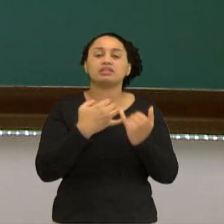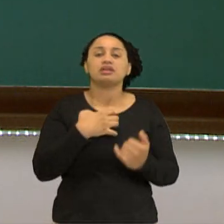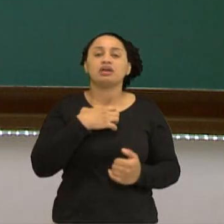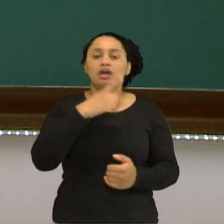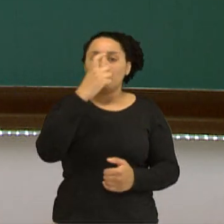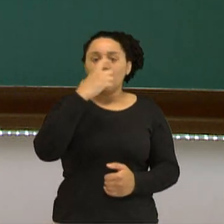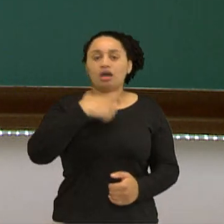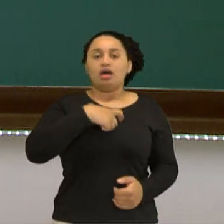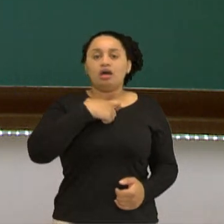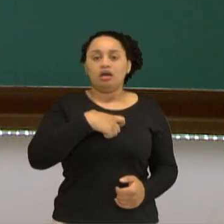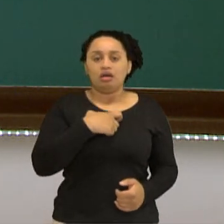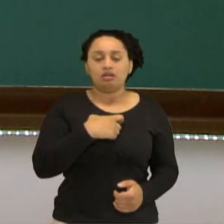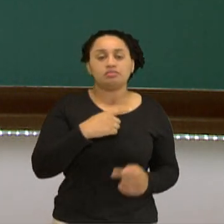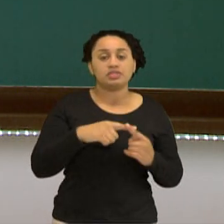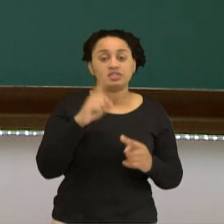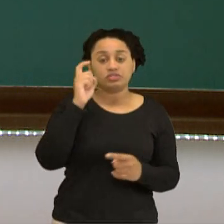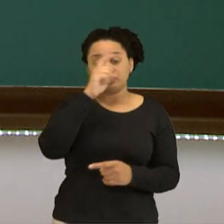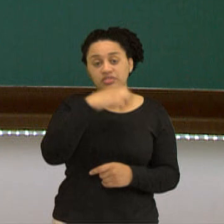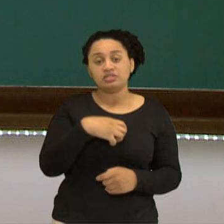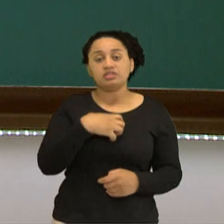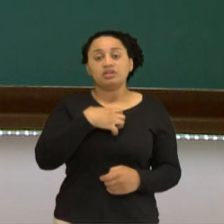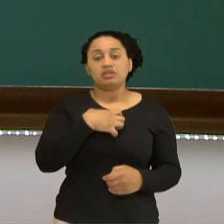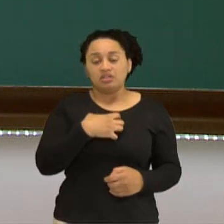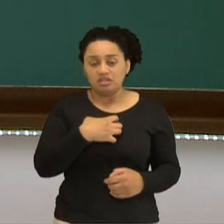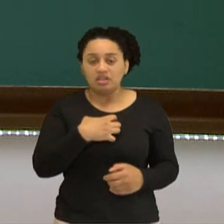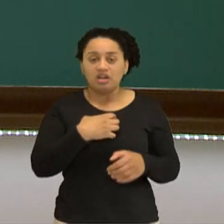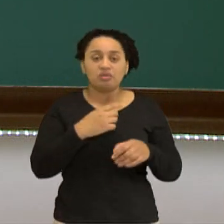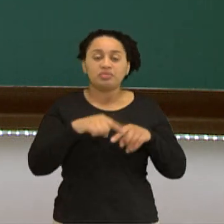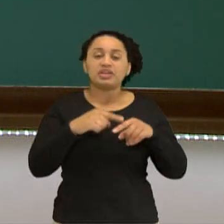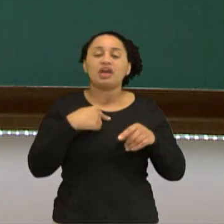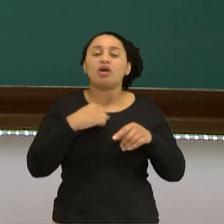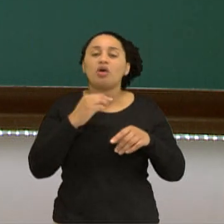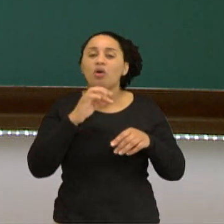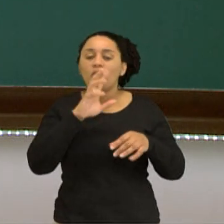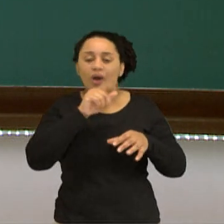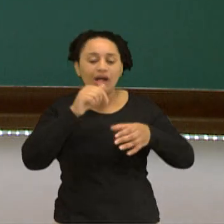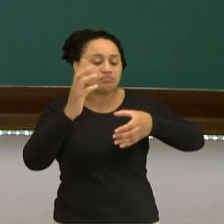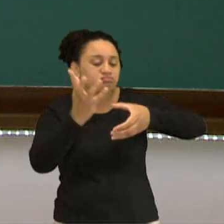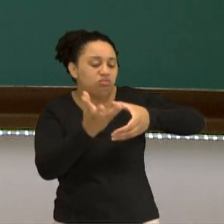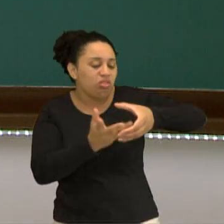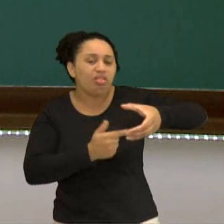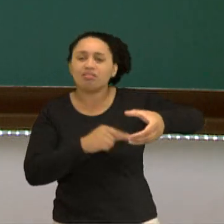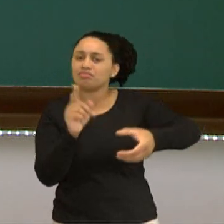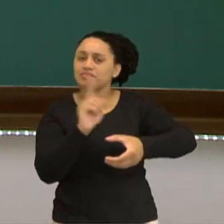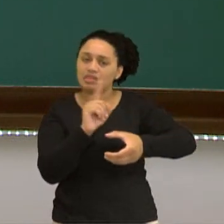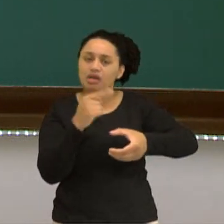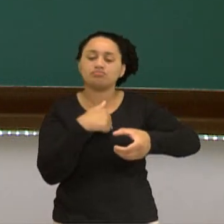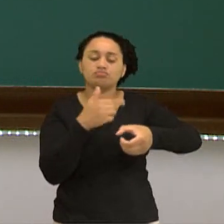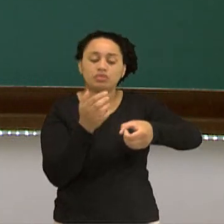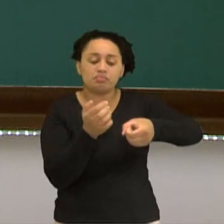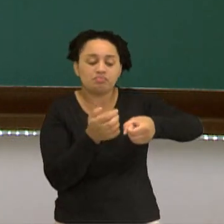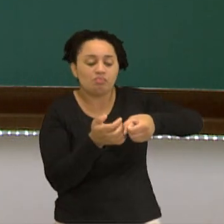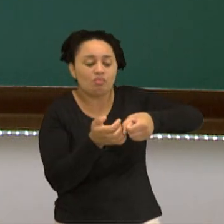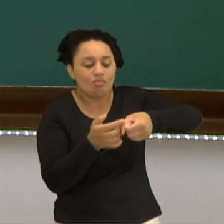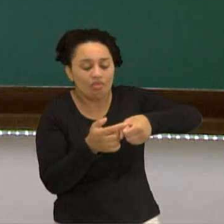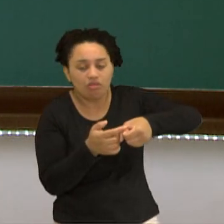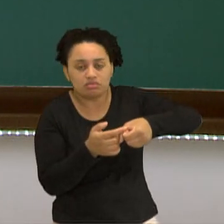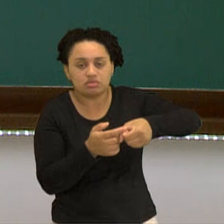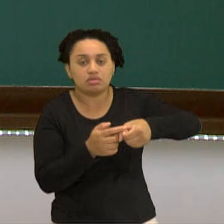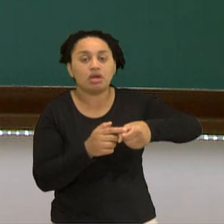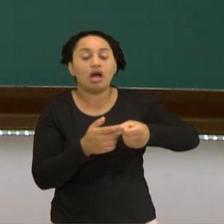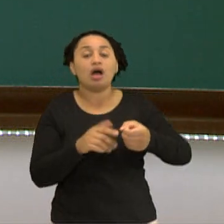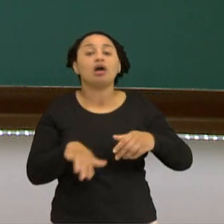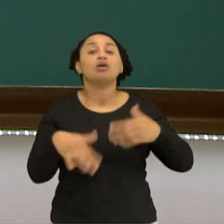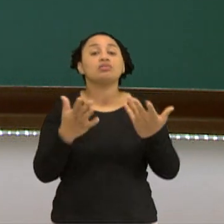Dificuldade respiratória, porque está tudo congestionado ali, o ar está com dificuldade para passar. Quando que o médico se